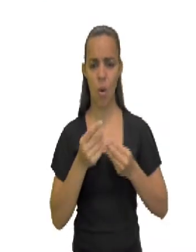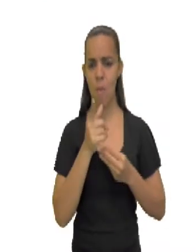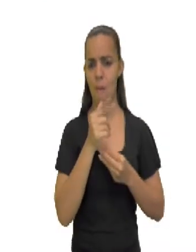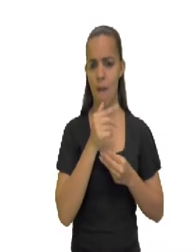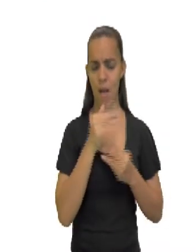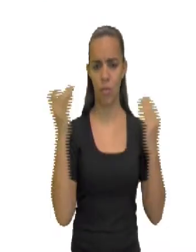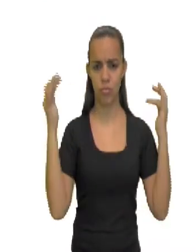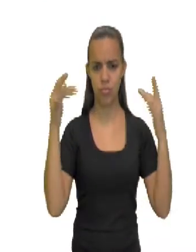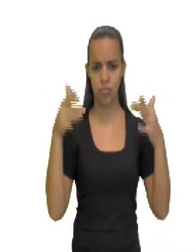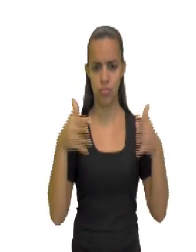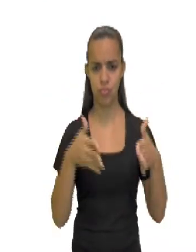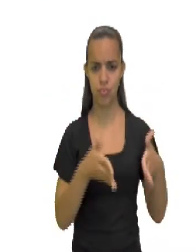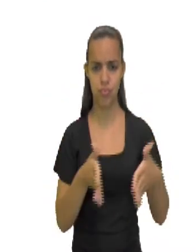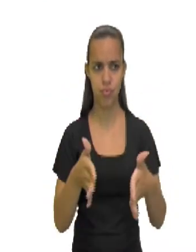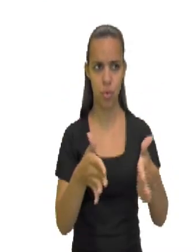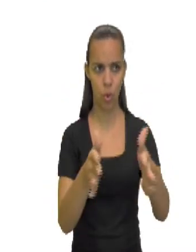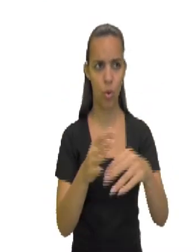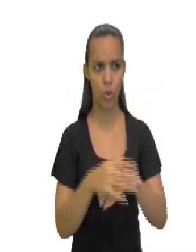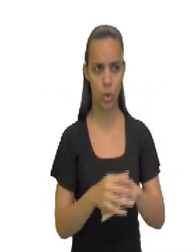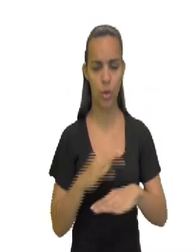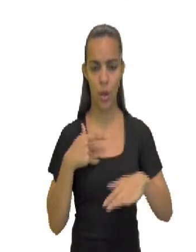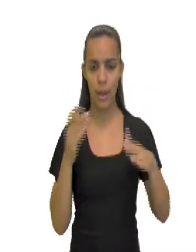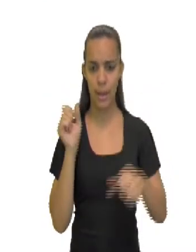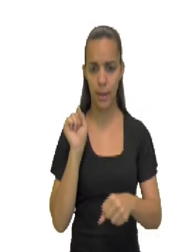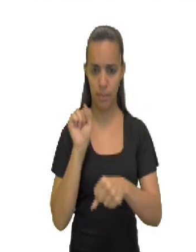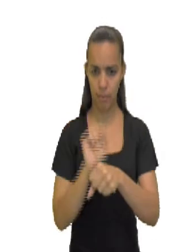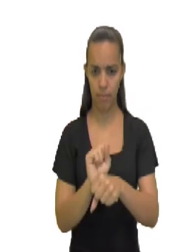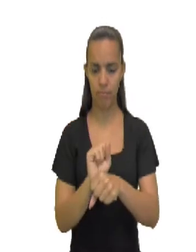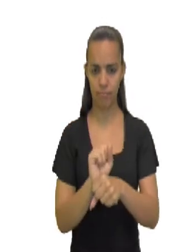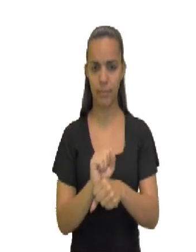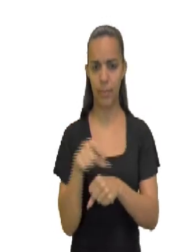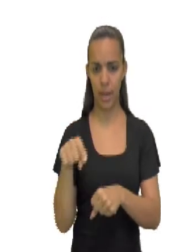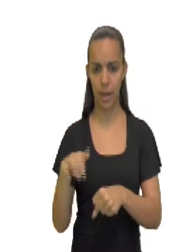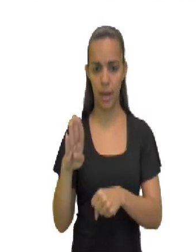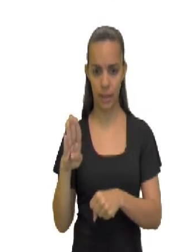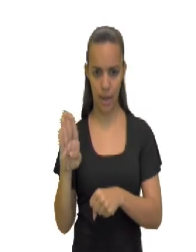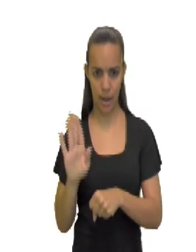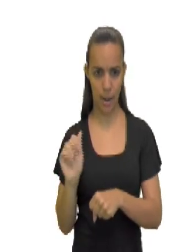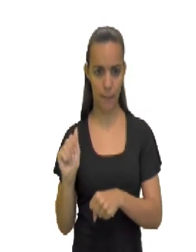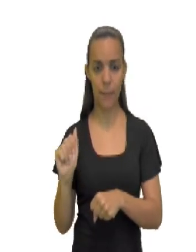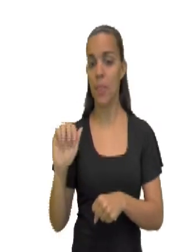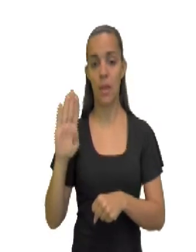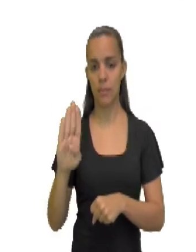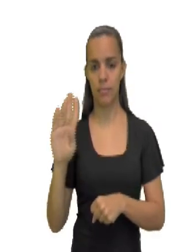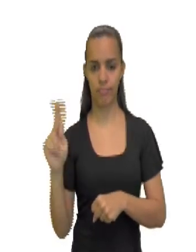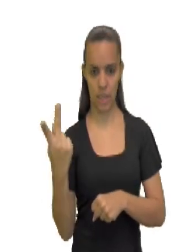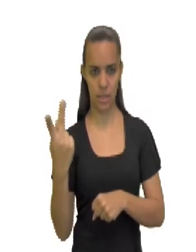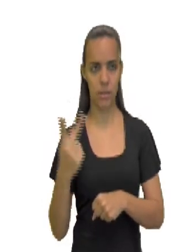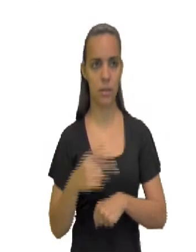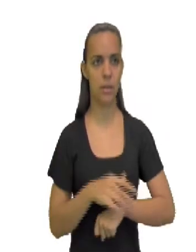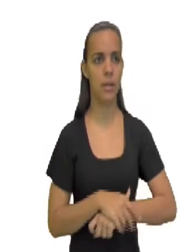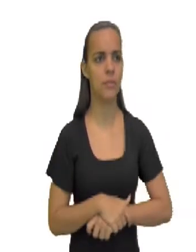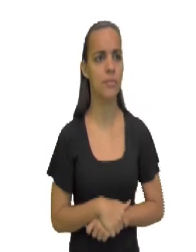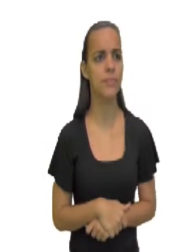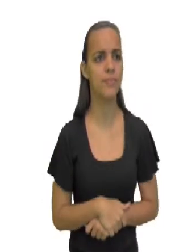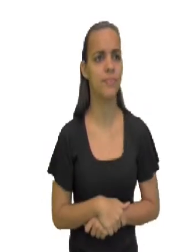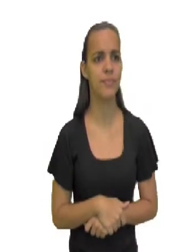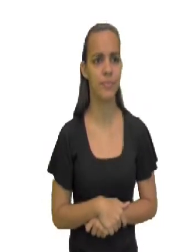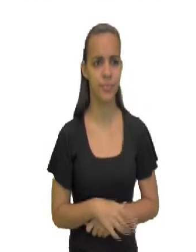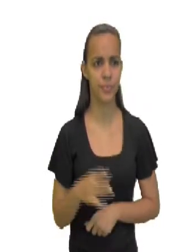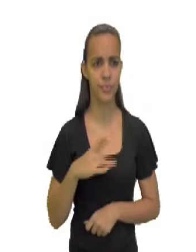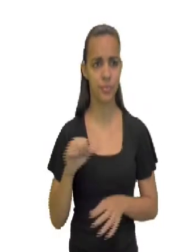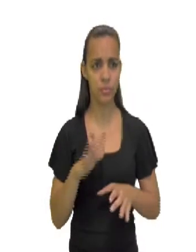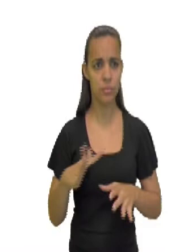chamado de bacia hidrográfica. É a porção do espaço em que as águas